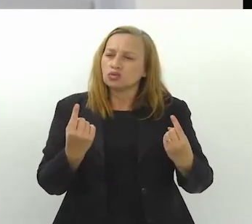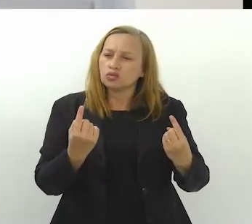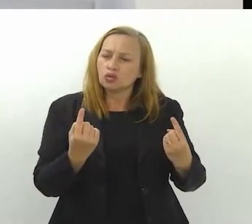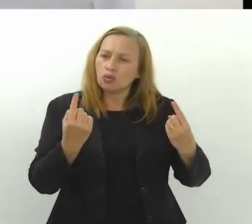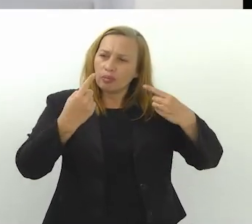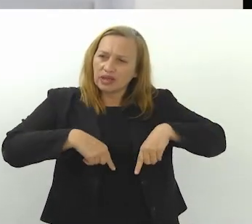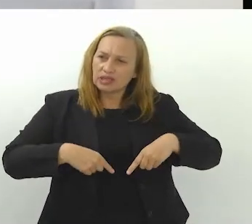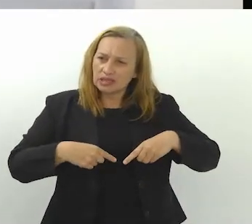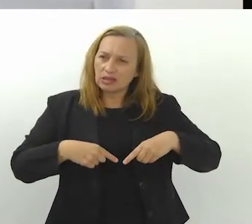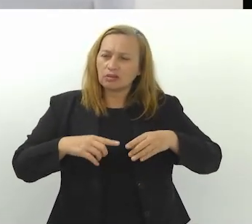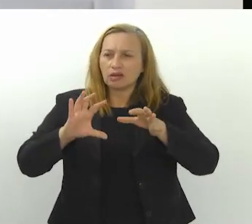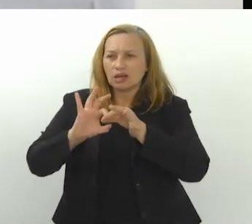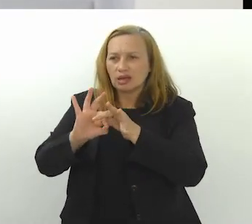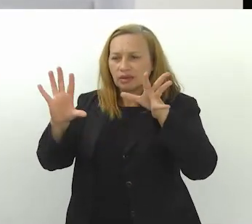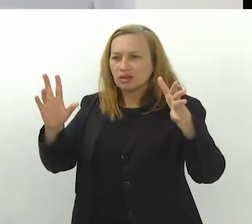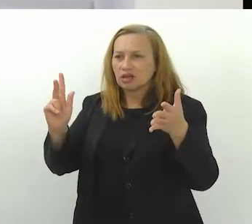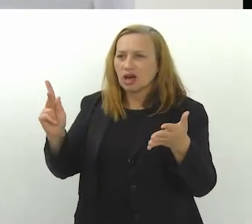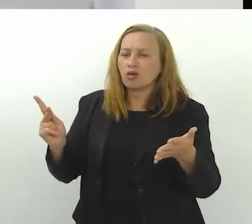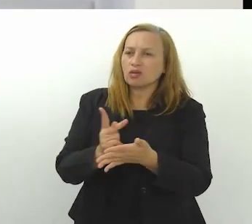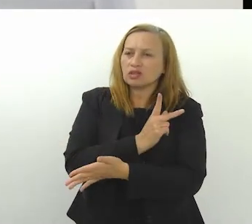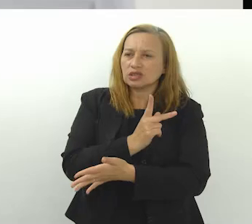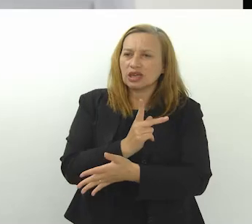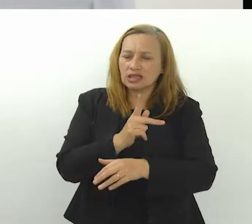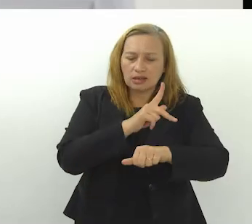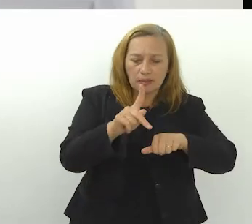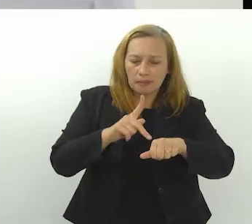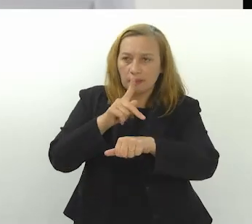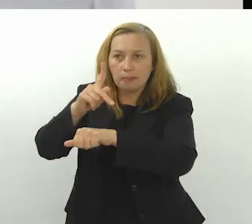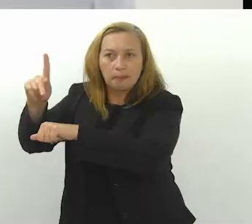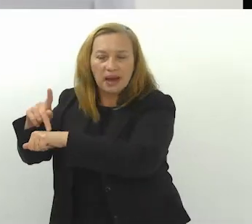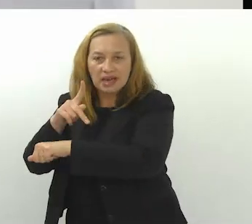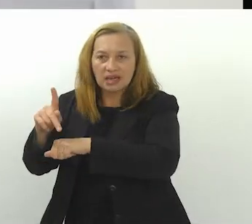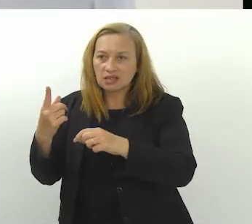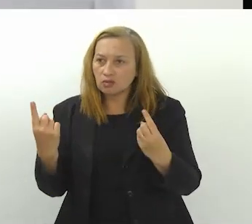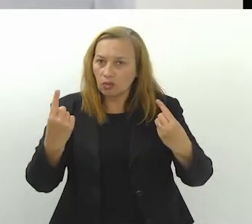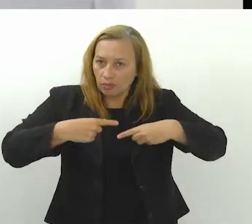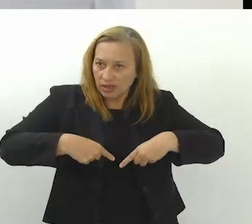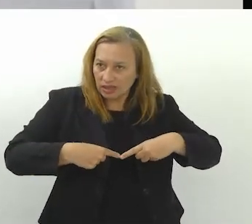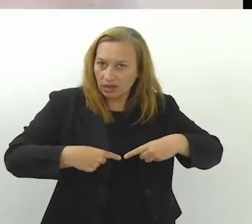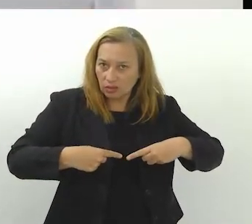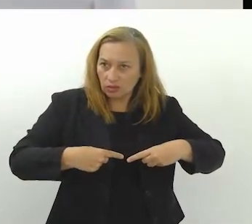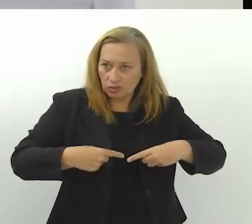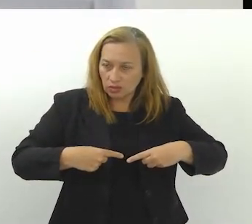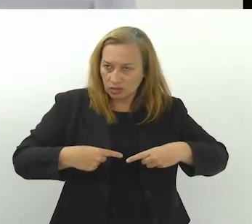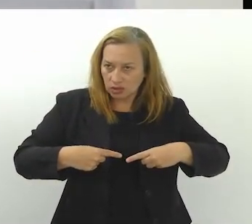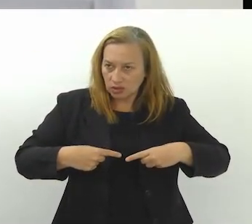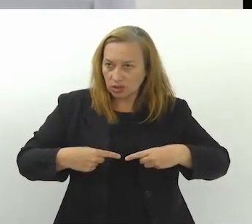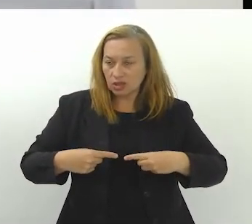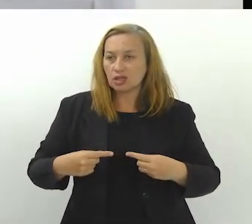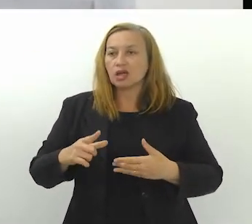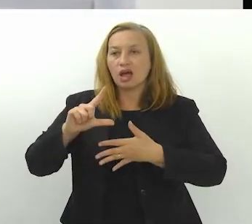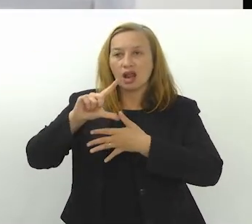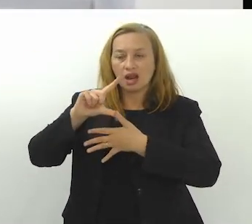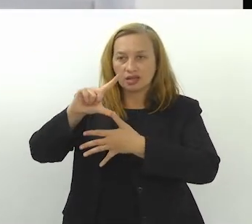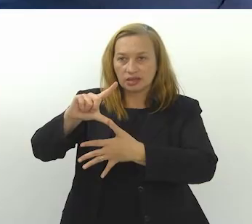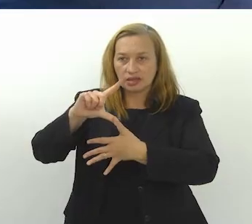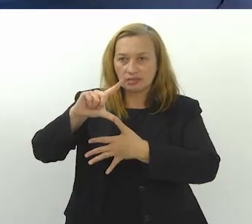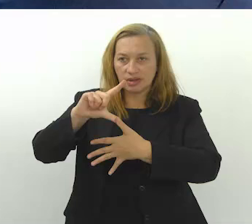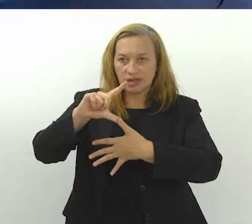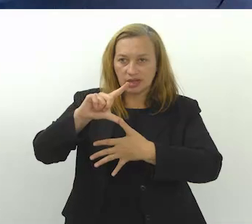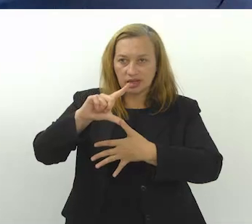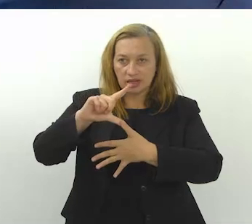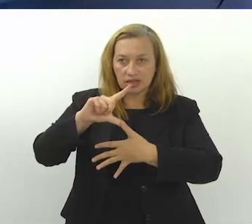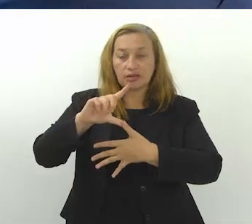jogos, né, que ocorrem entre países aí de times de países, né,